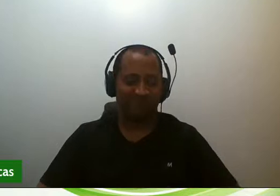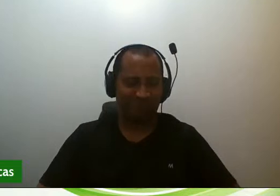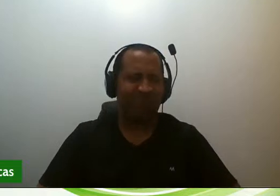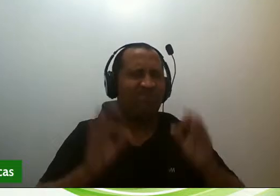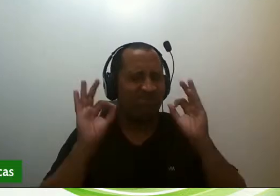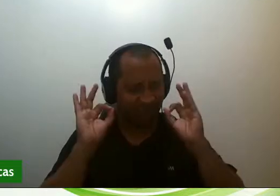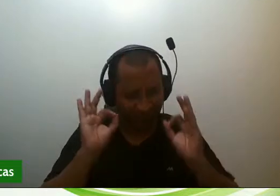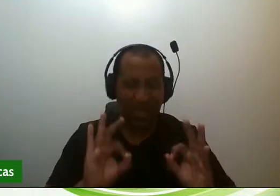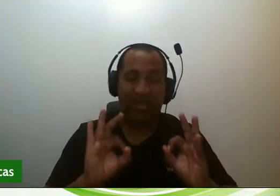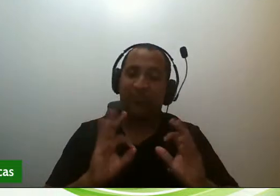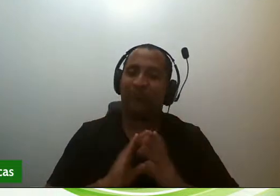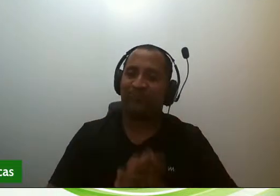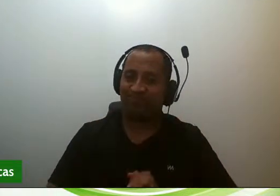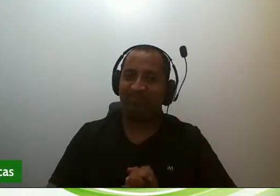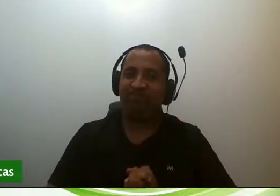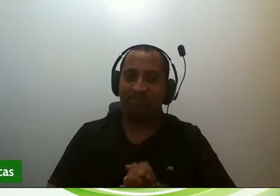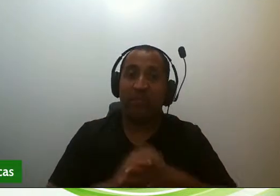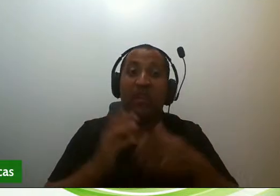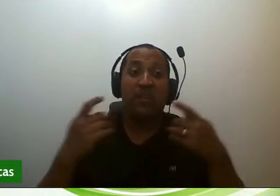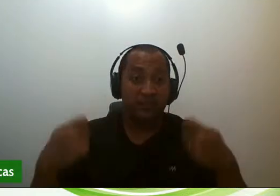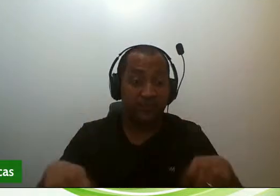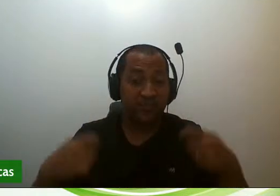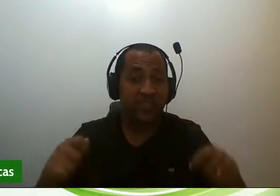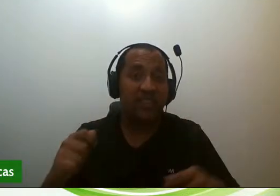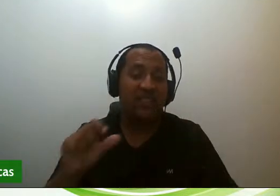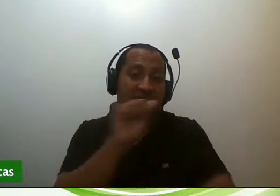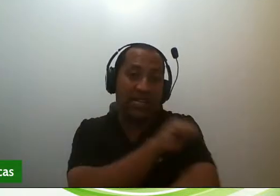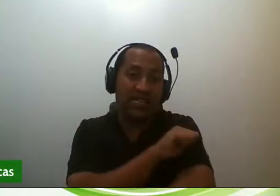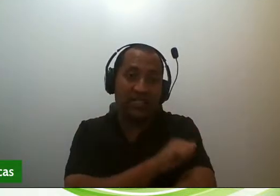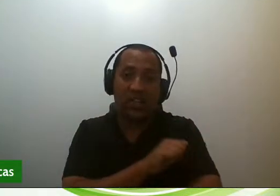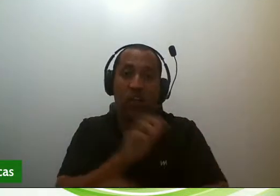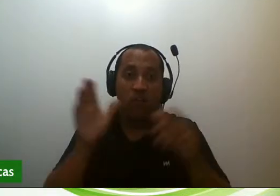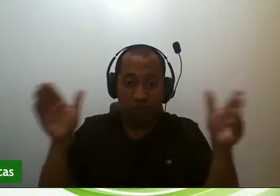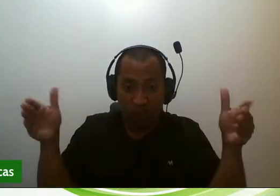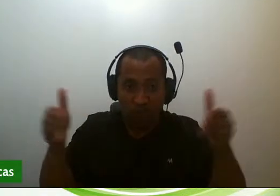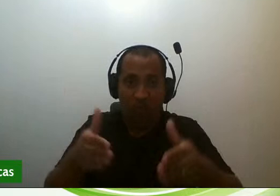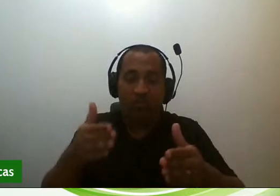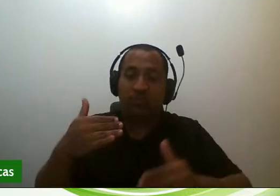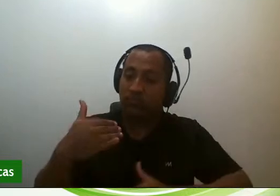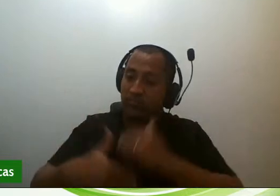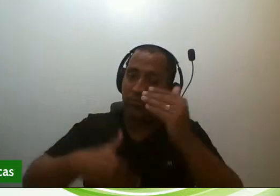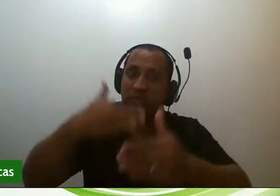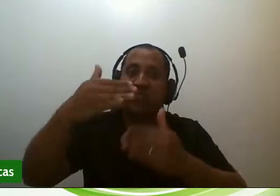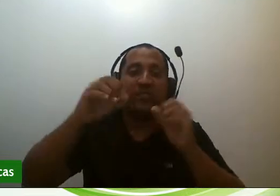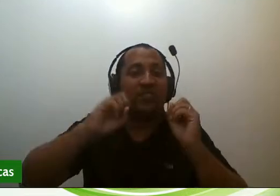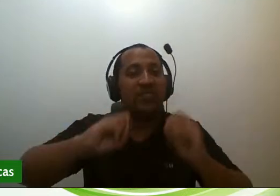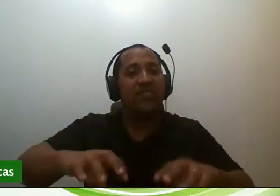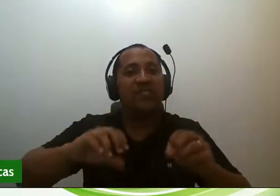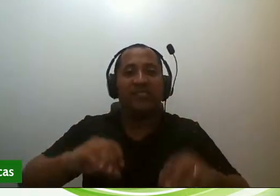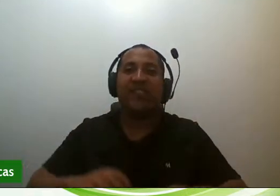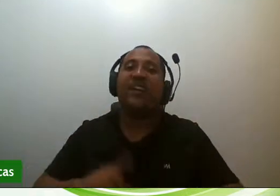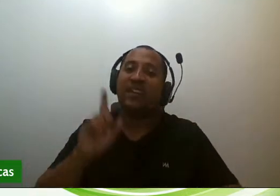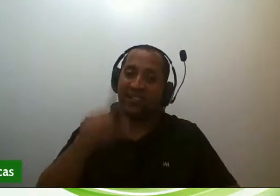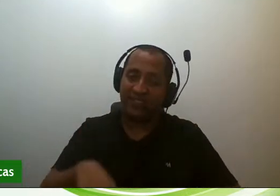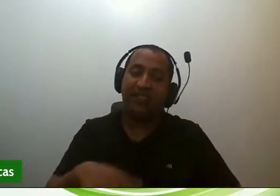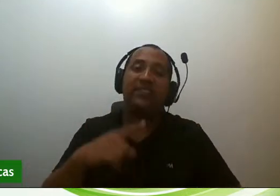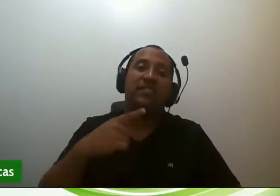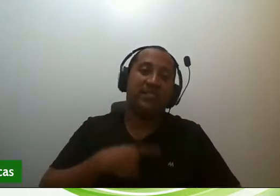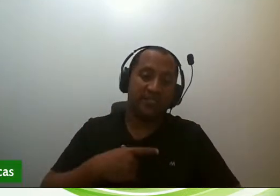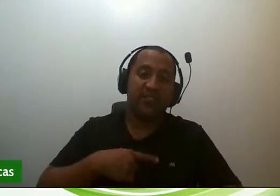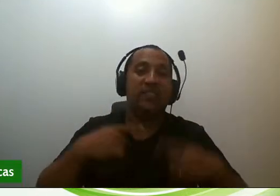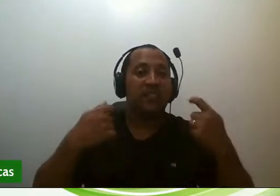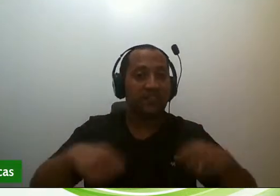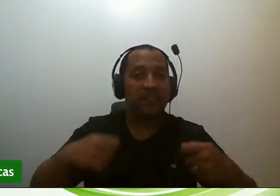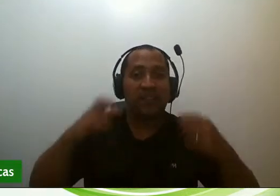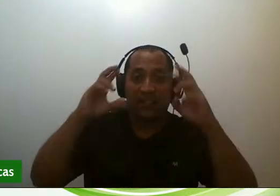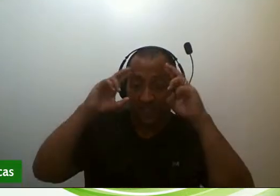Exatamente. Trazer o aluno para a centralidade do processo educacional remete a isso, remete a gente